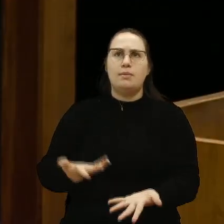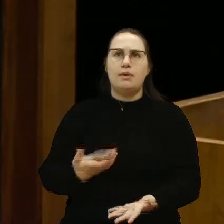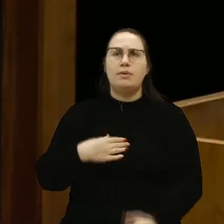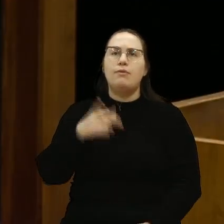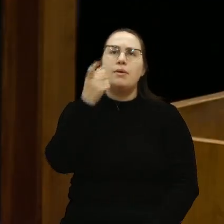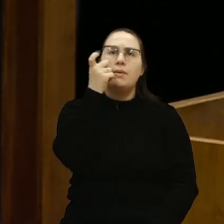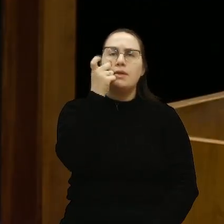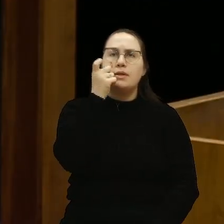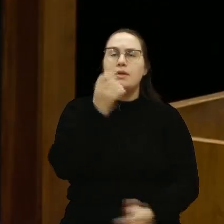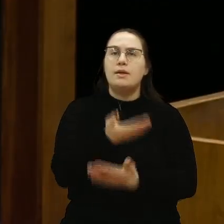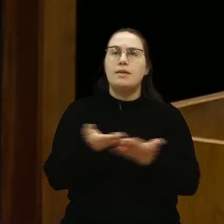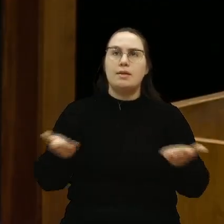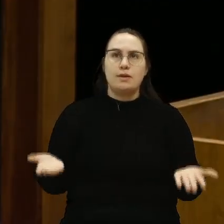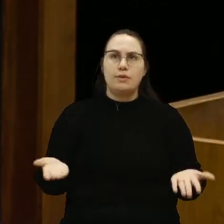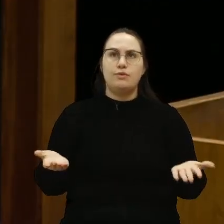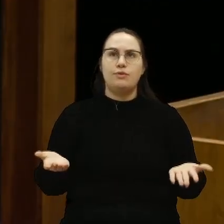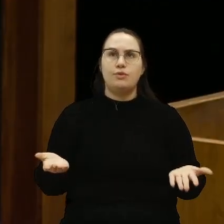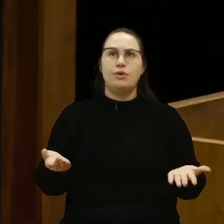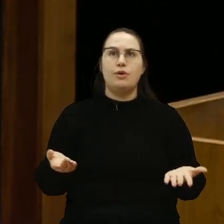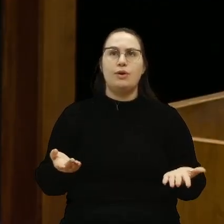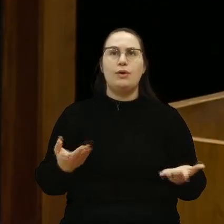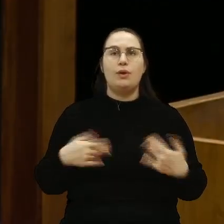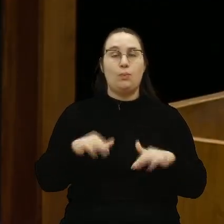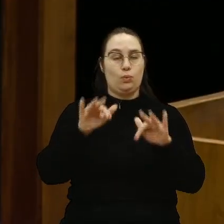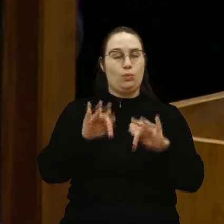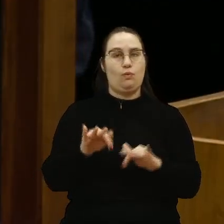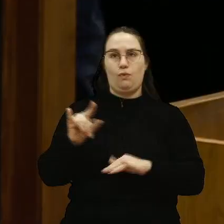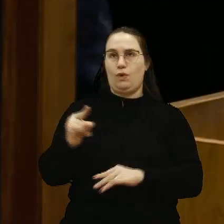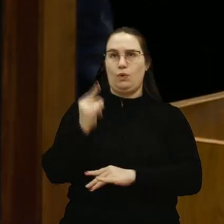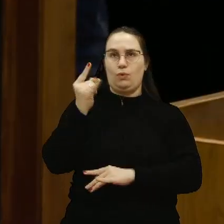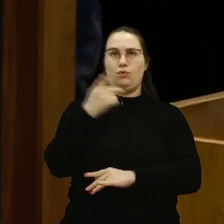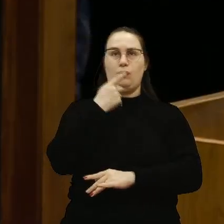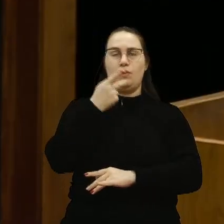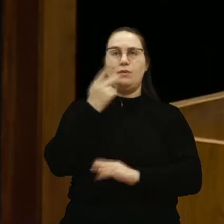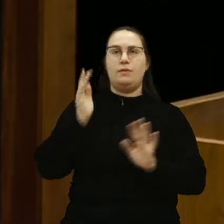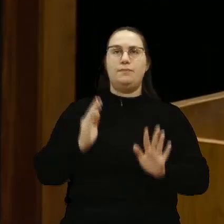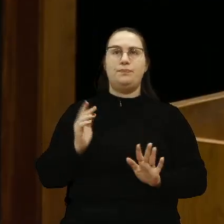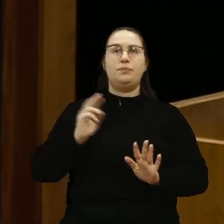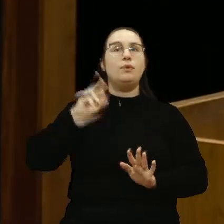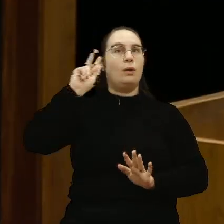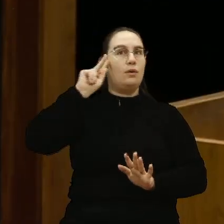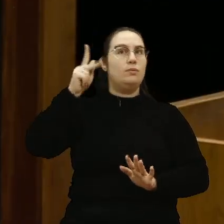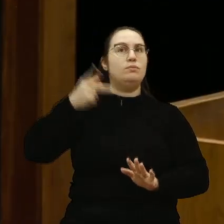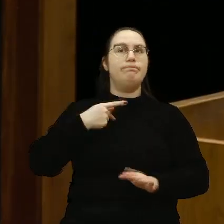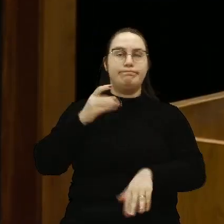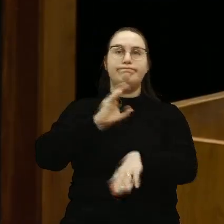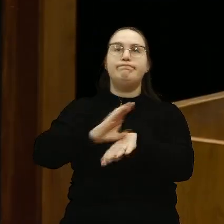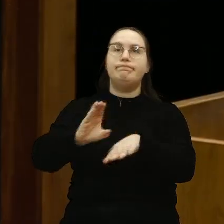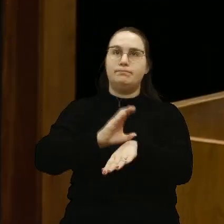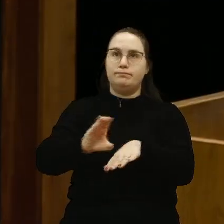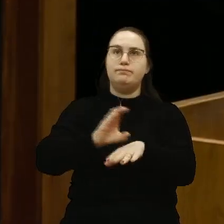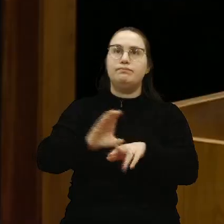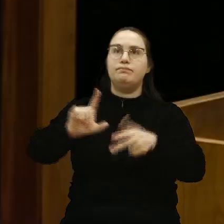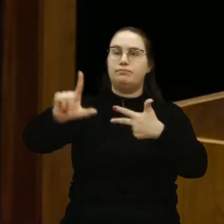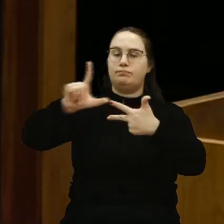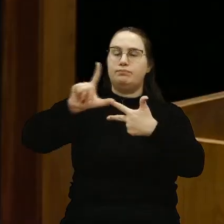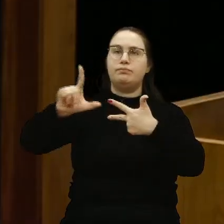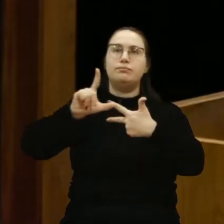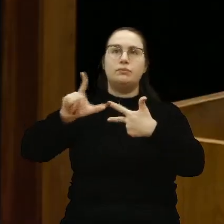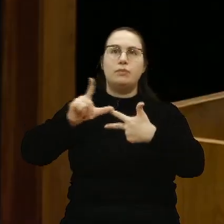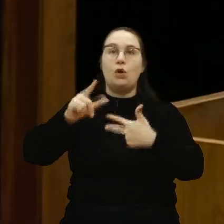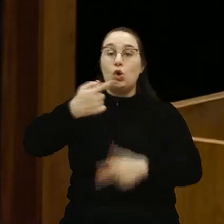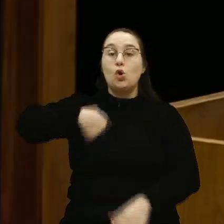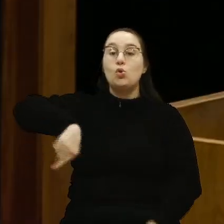interessante para todos? E, por fim, nós reconhecemos a constitucionalidade nessa Casa Legislativa. Se